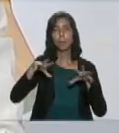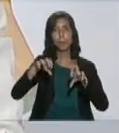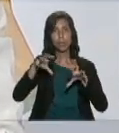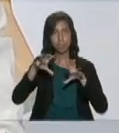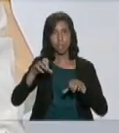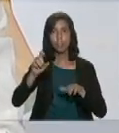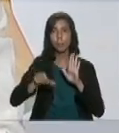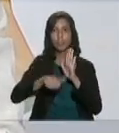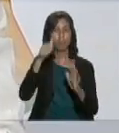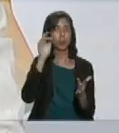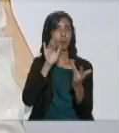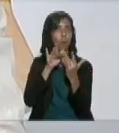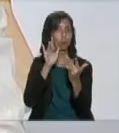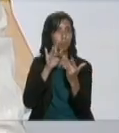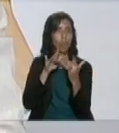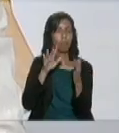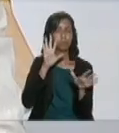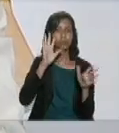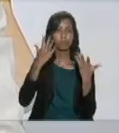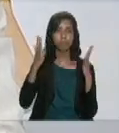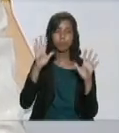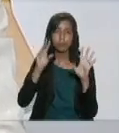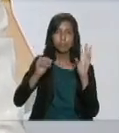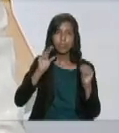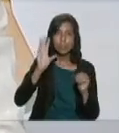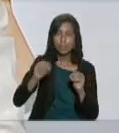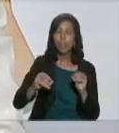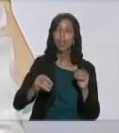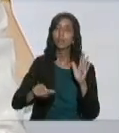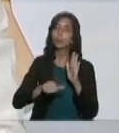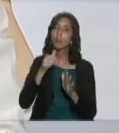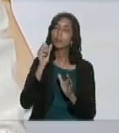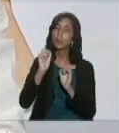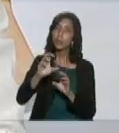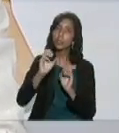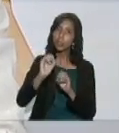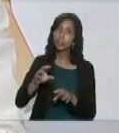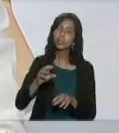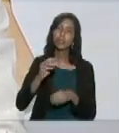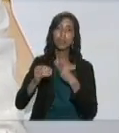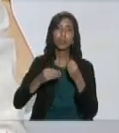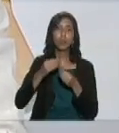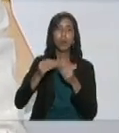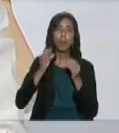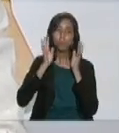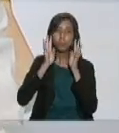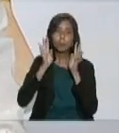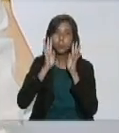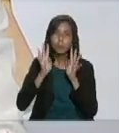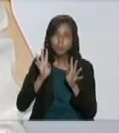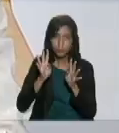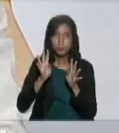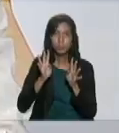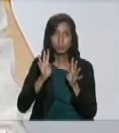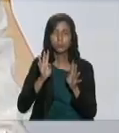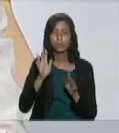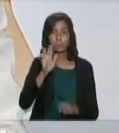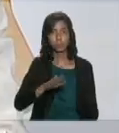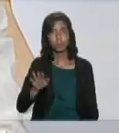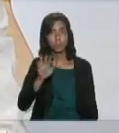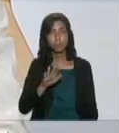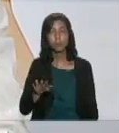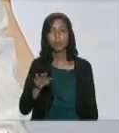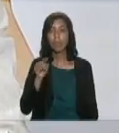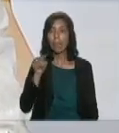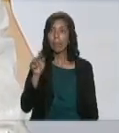Chantala, que é o primeiro contato, é o tato, é onde você vai primeiramente ensinar essa concentração de 1 para a